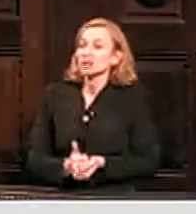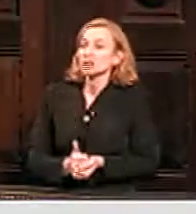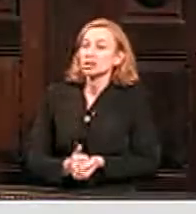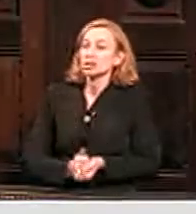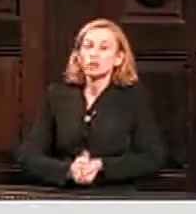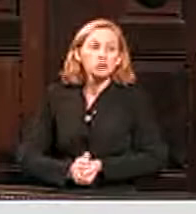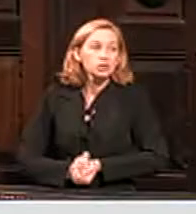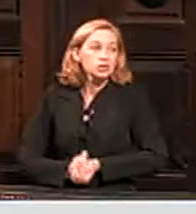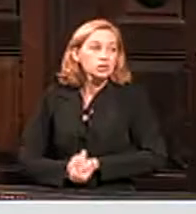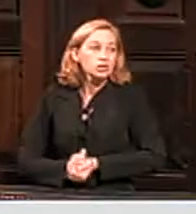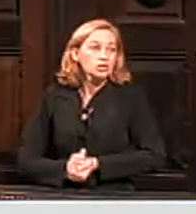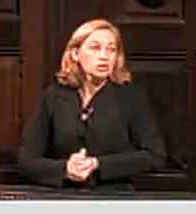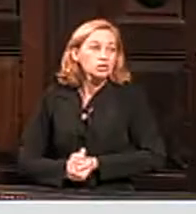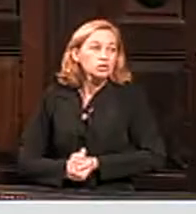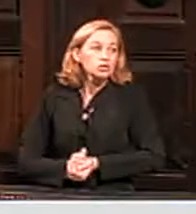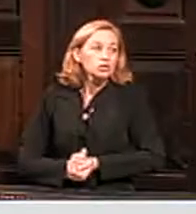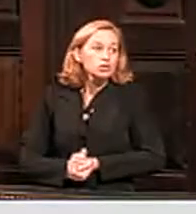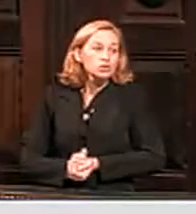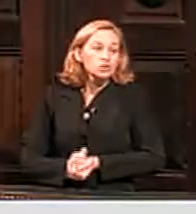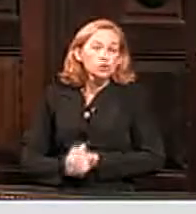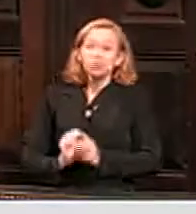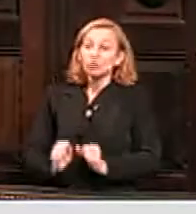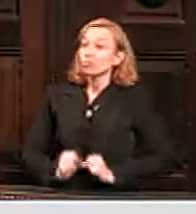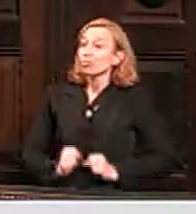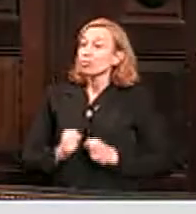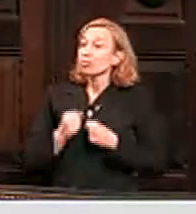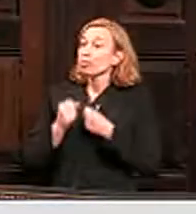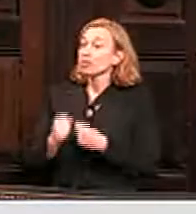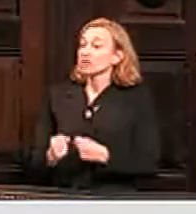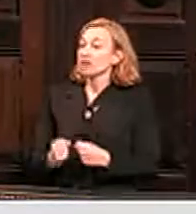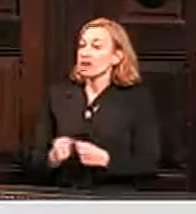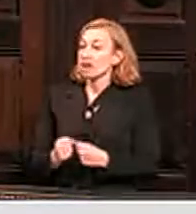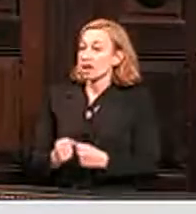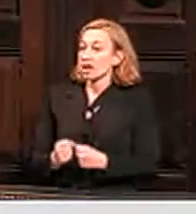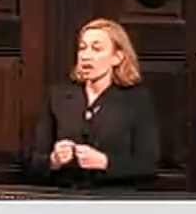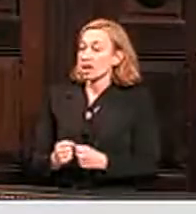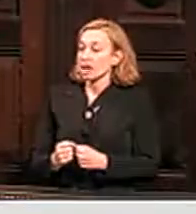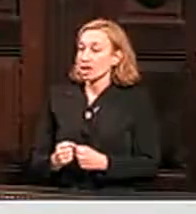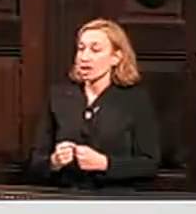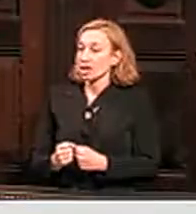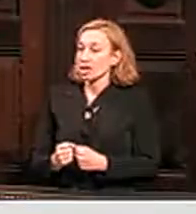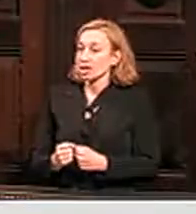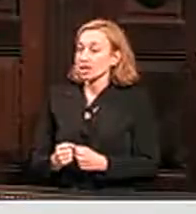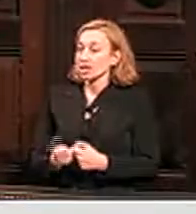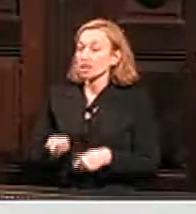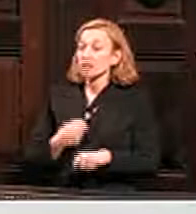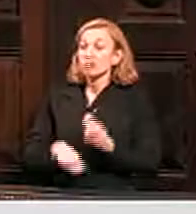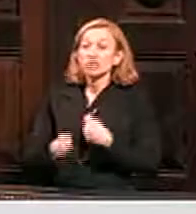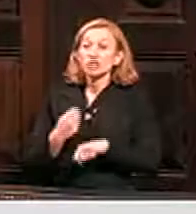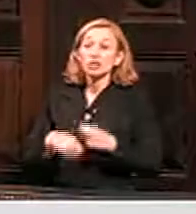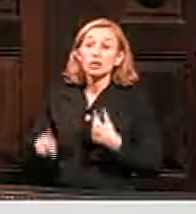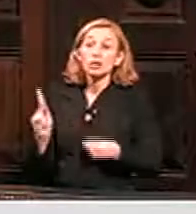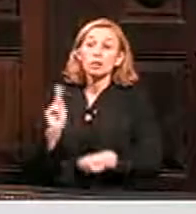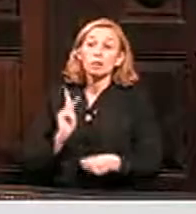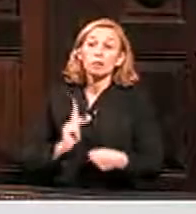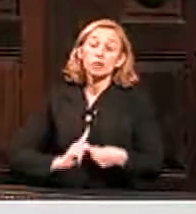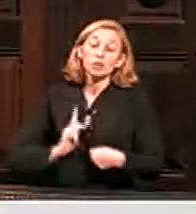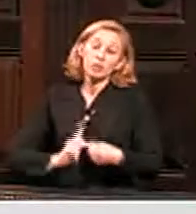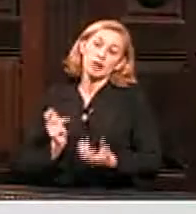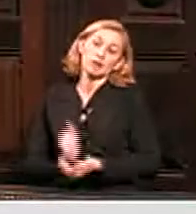modelo de gestão adotado na Petrobras. Isso é uma crise que tem nome e